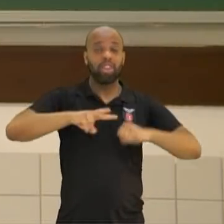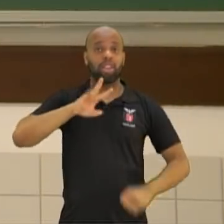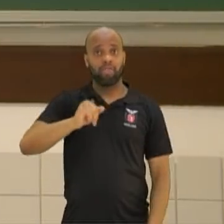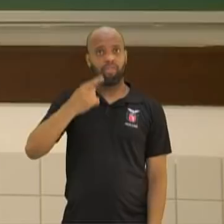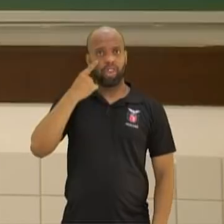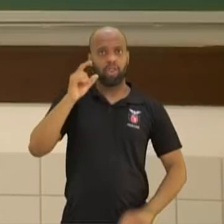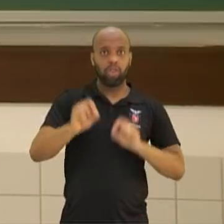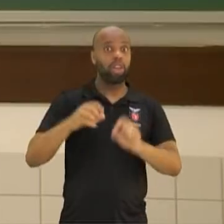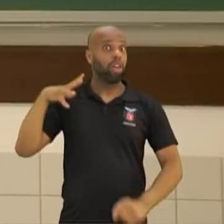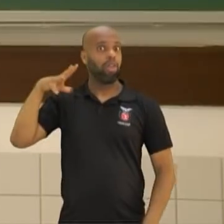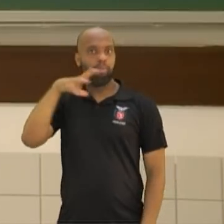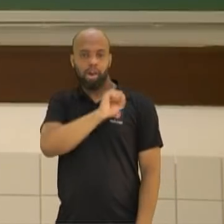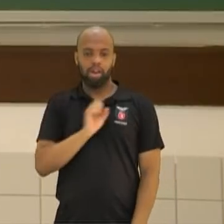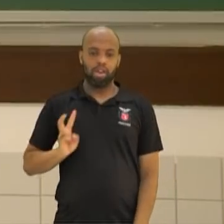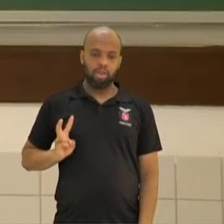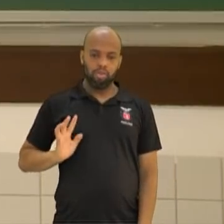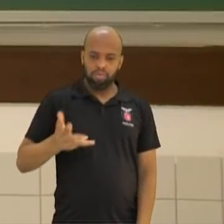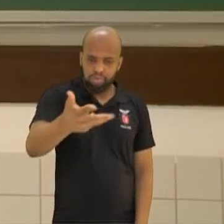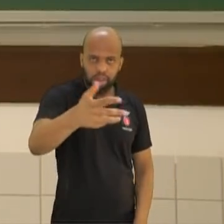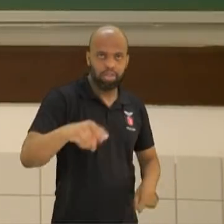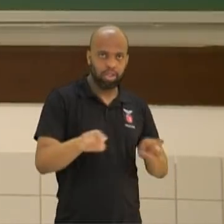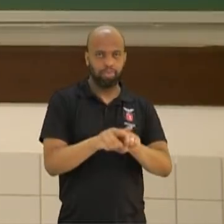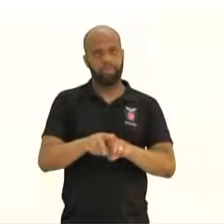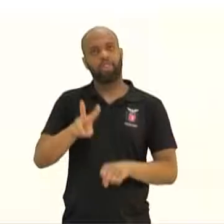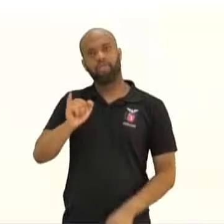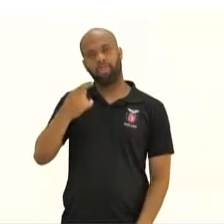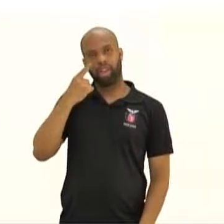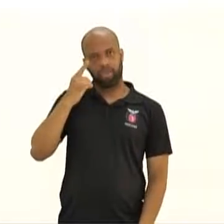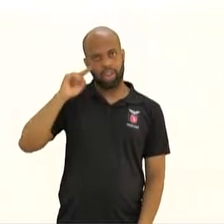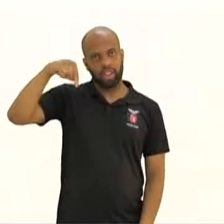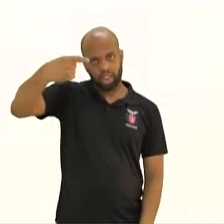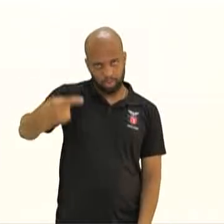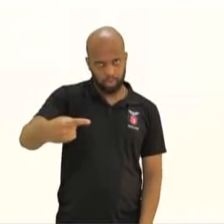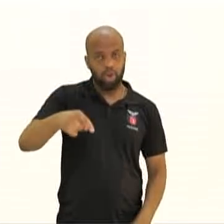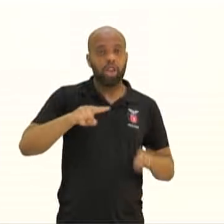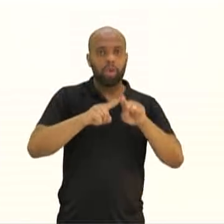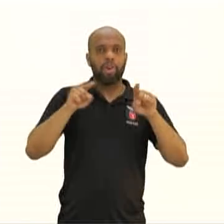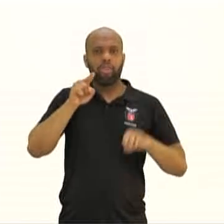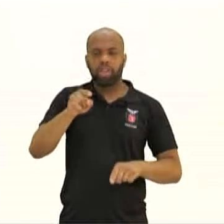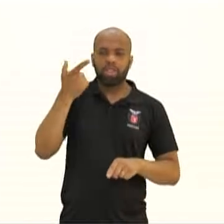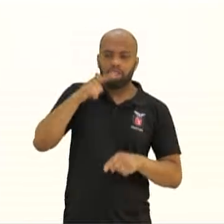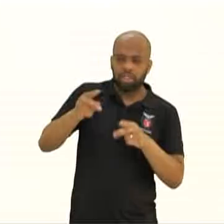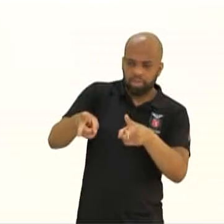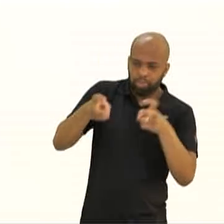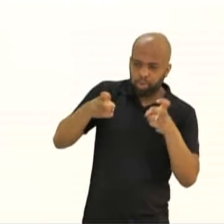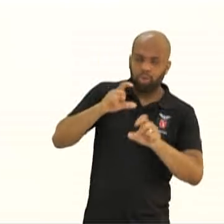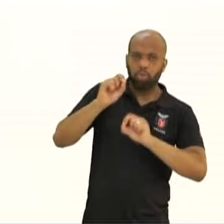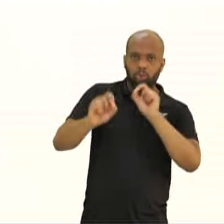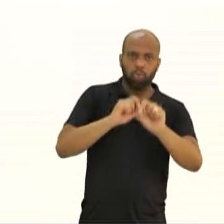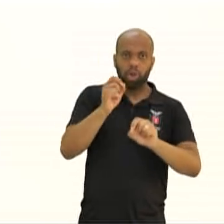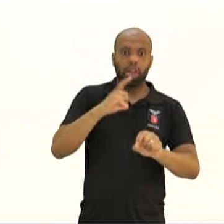extremamente agressiva e rápida, como dimensionaremos na sequência. Mas vocês com certeza observam que o